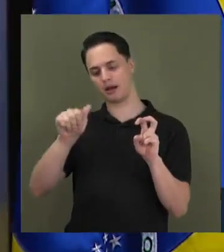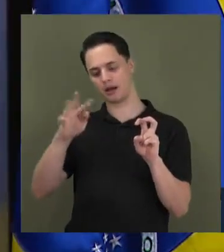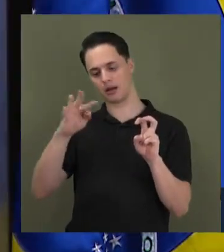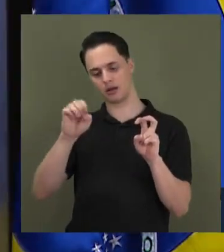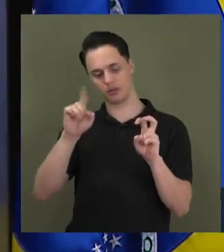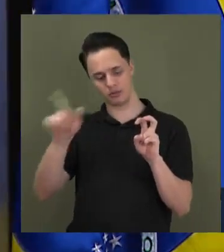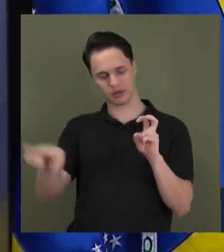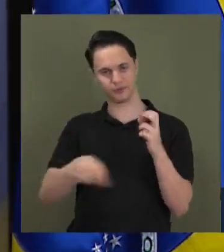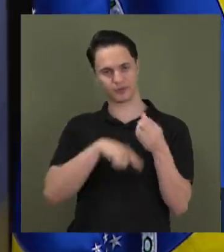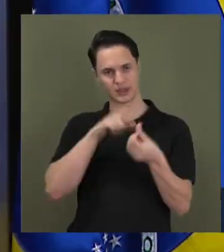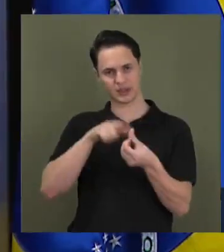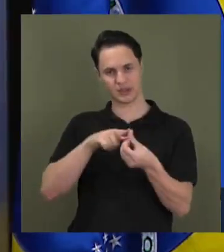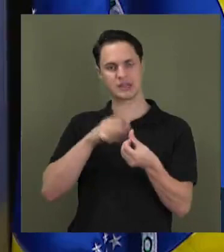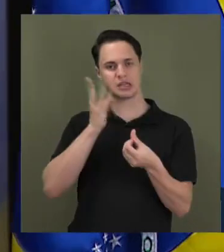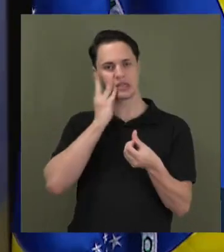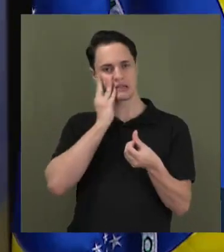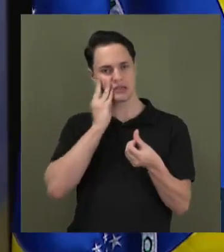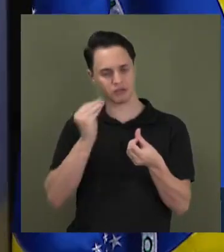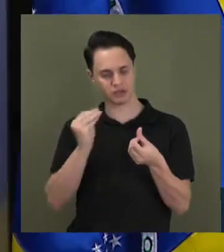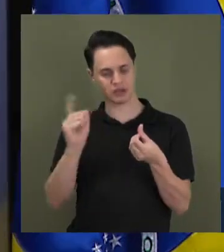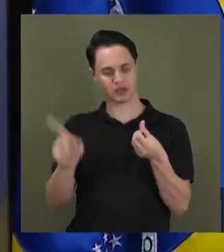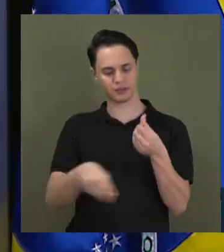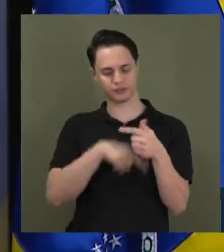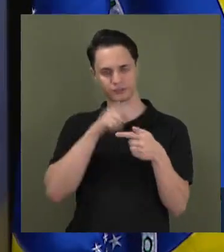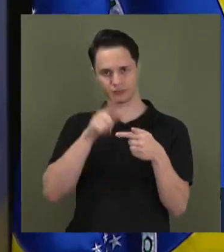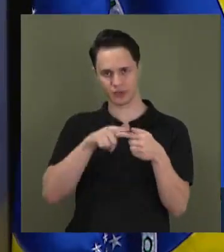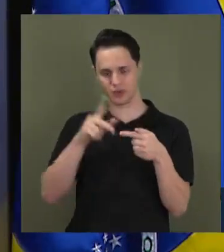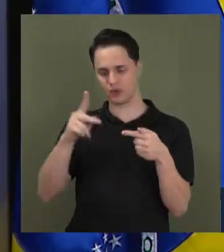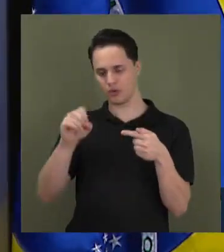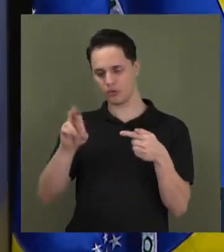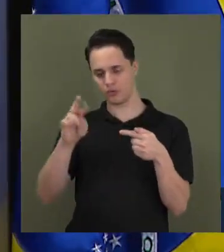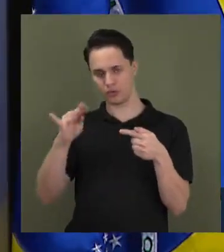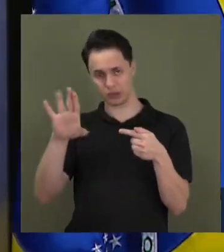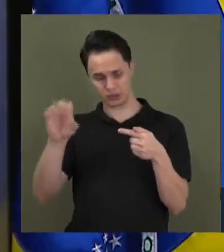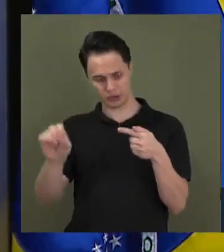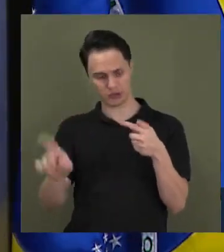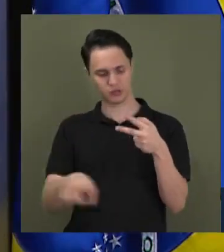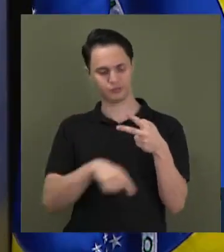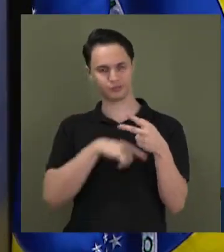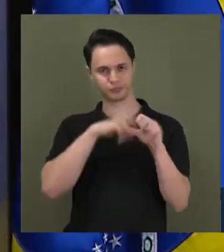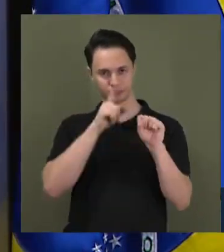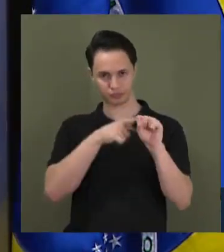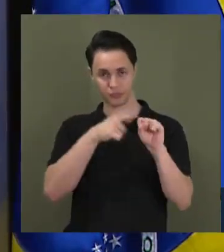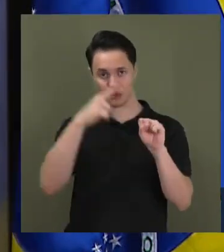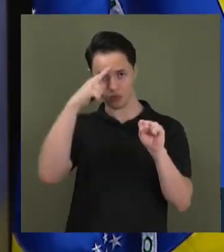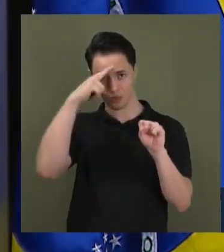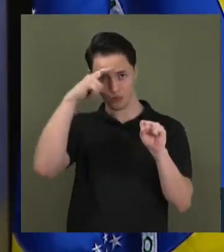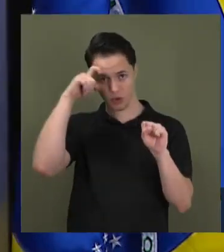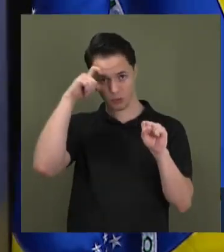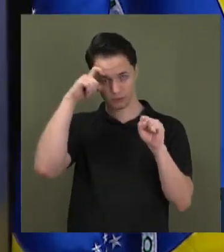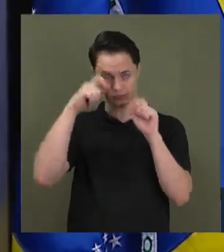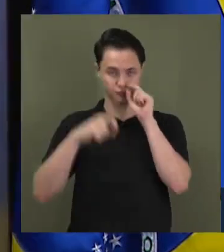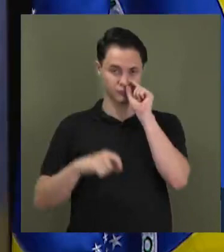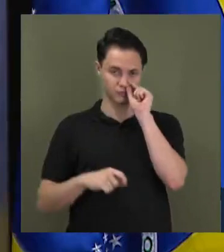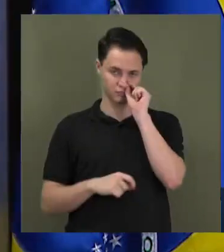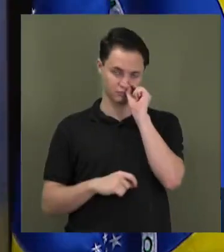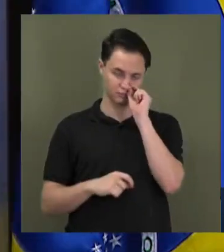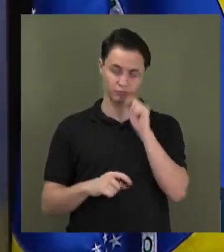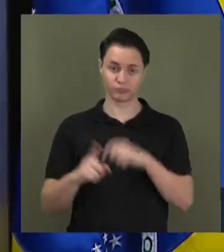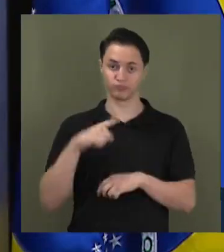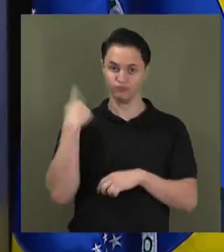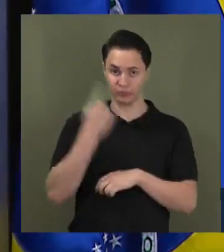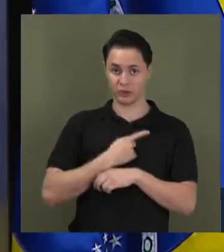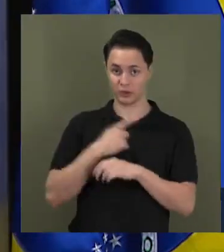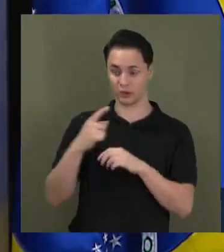Viana, senador Portinho e senador Hamilton Mourão. Nós,